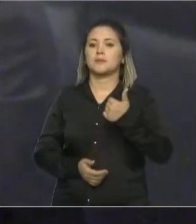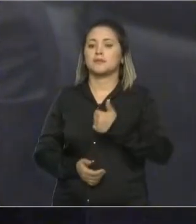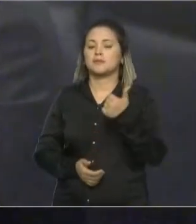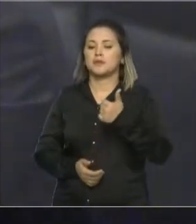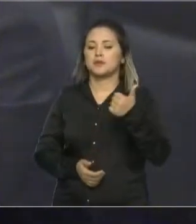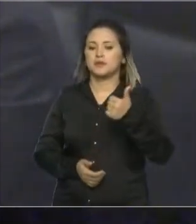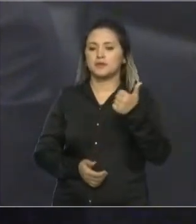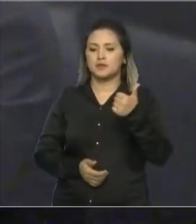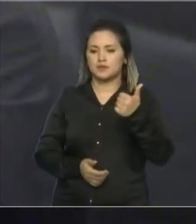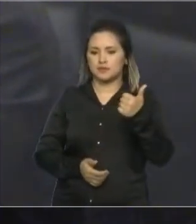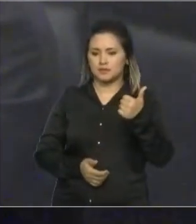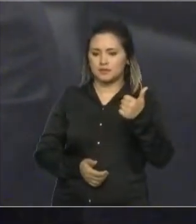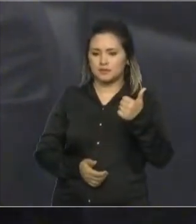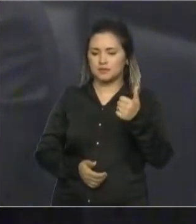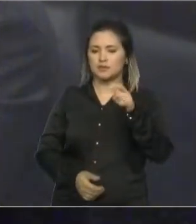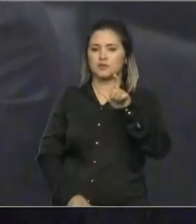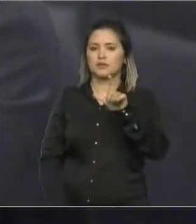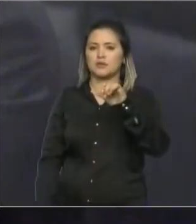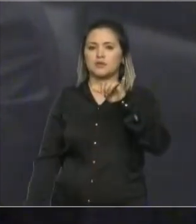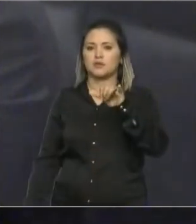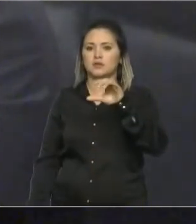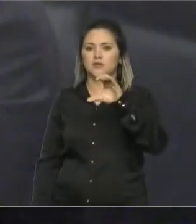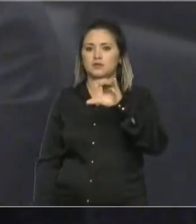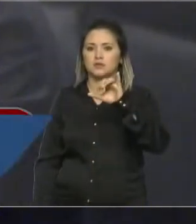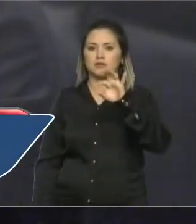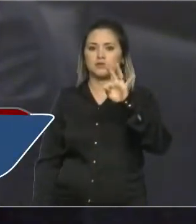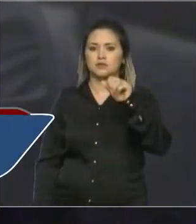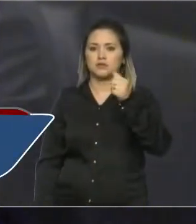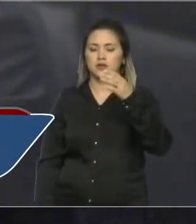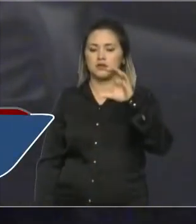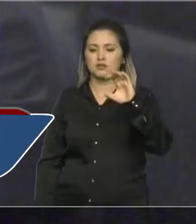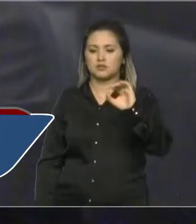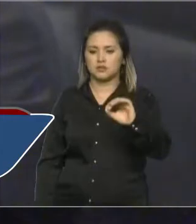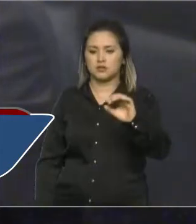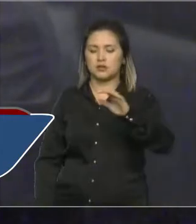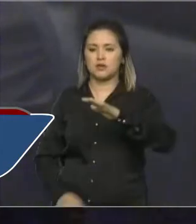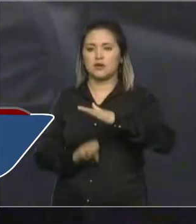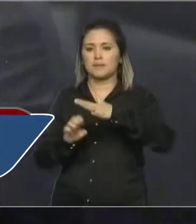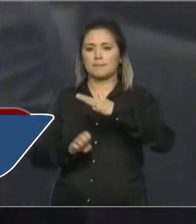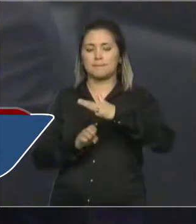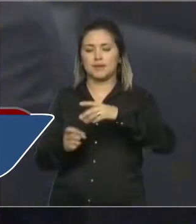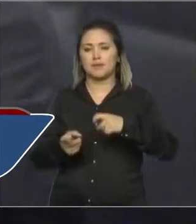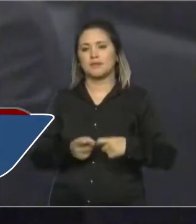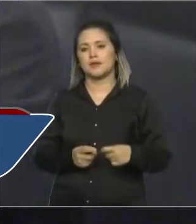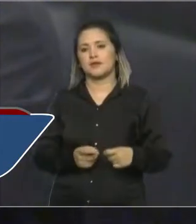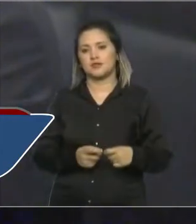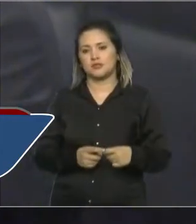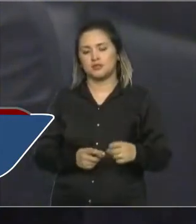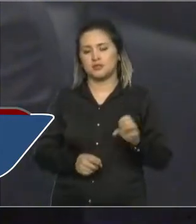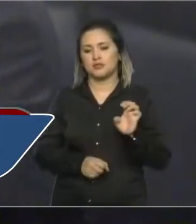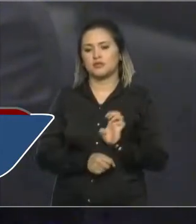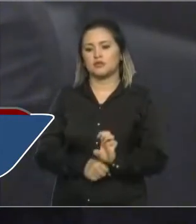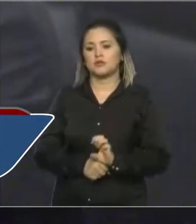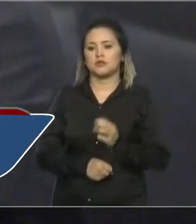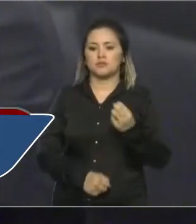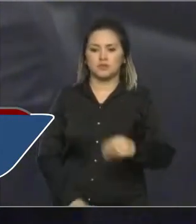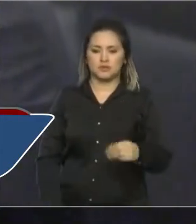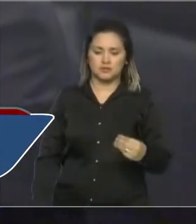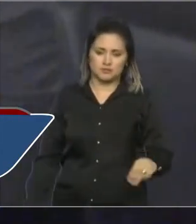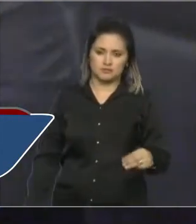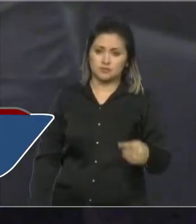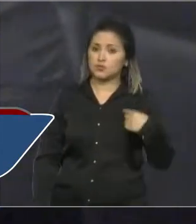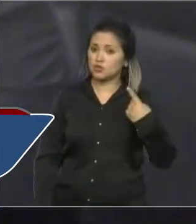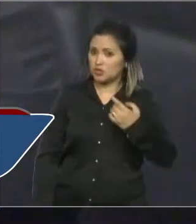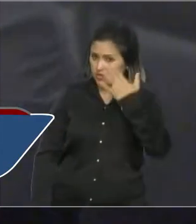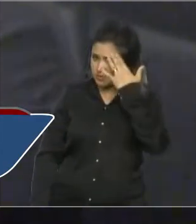processo licitatório de empresa médica da história do estado do Maranhão. A gente sabe como eram contratadas as empresas